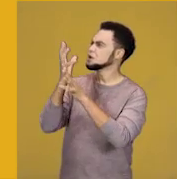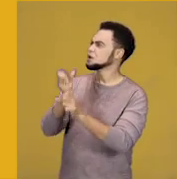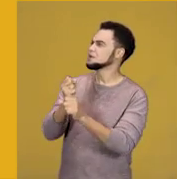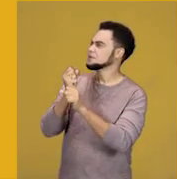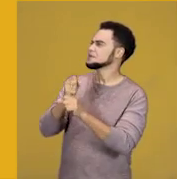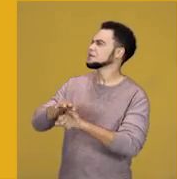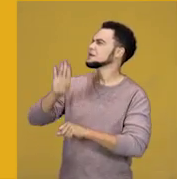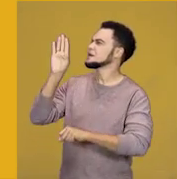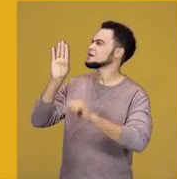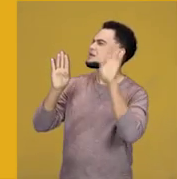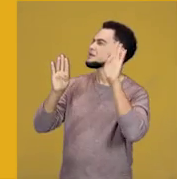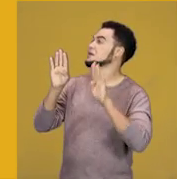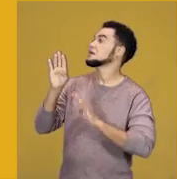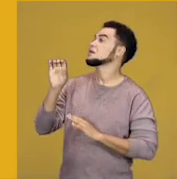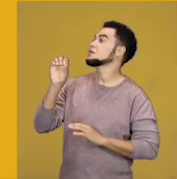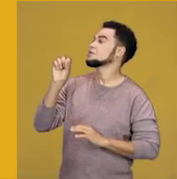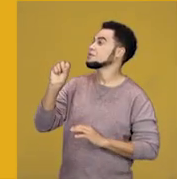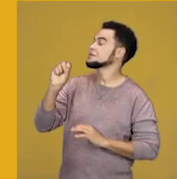exame,